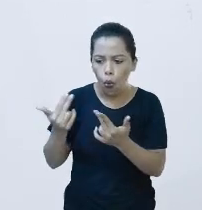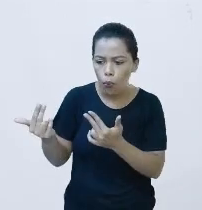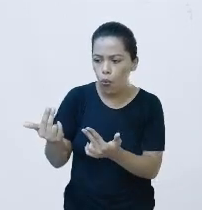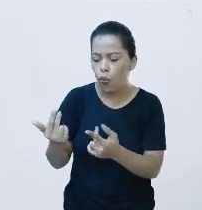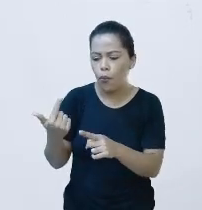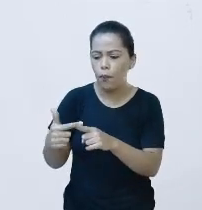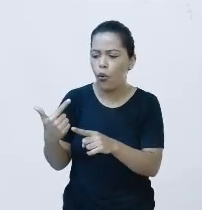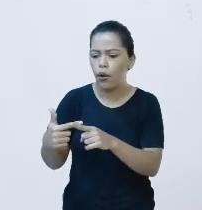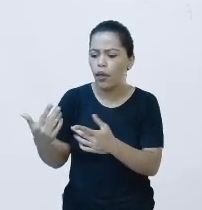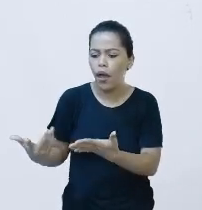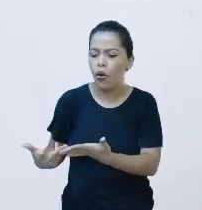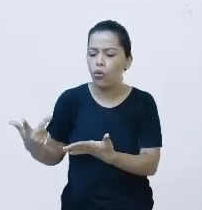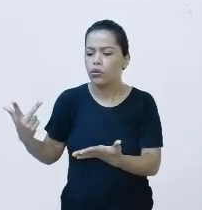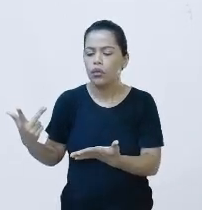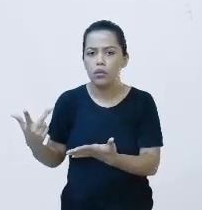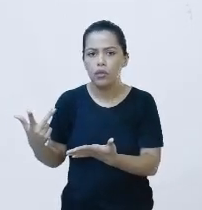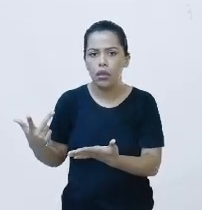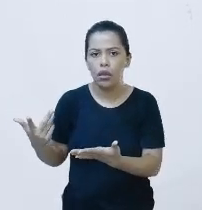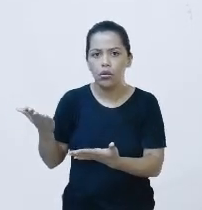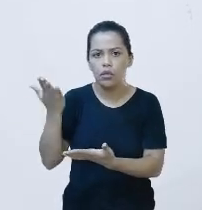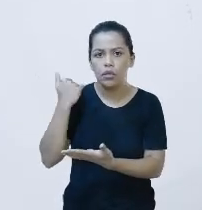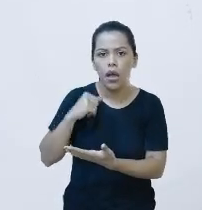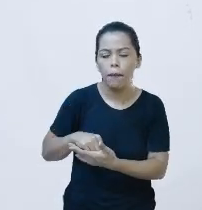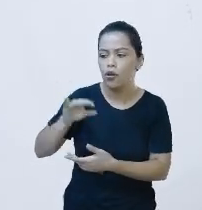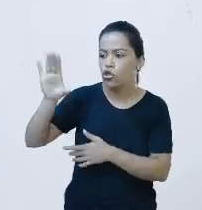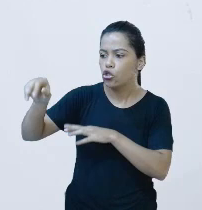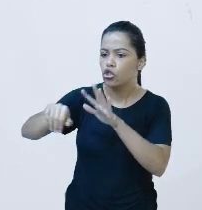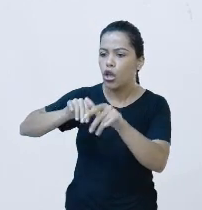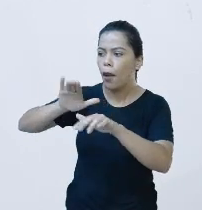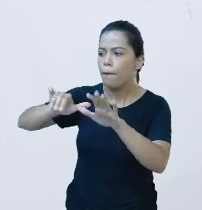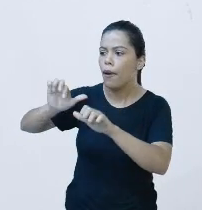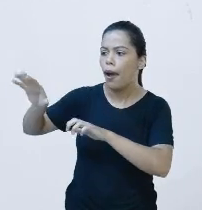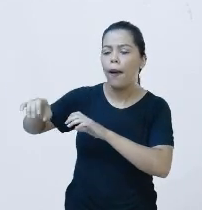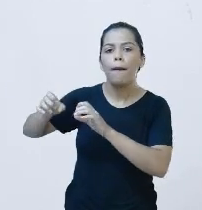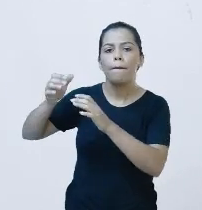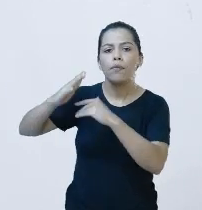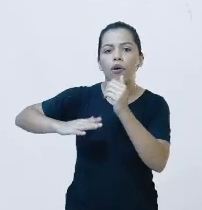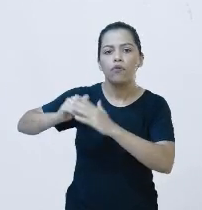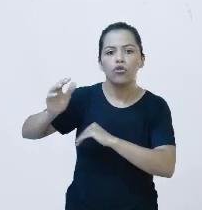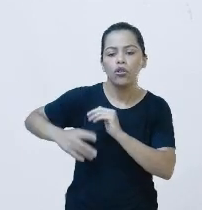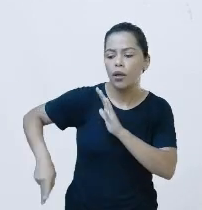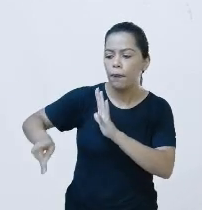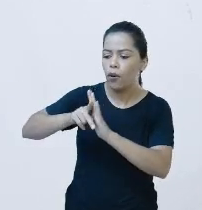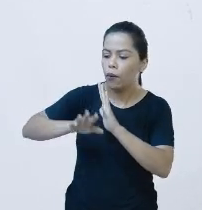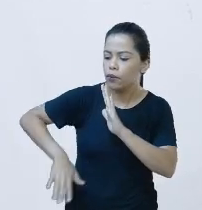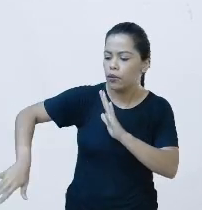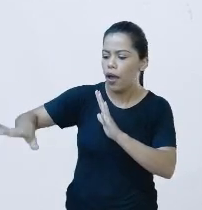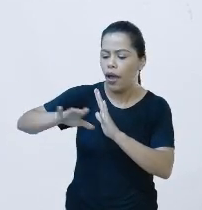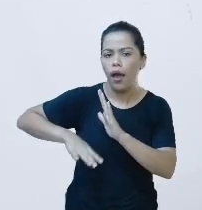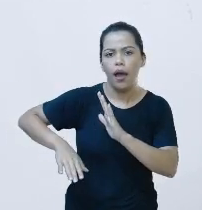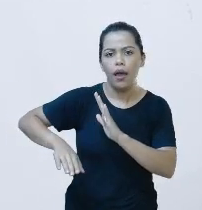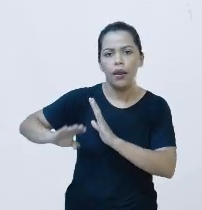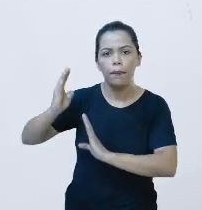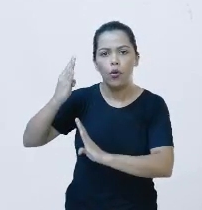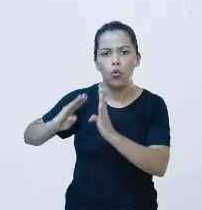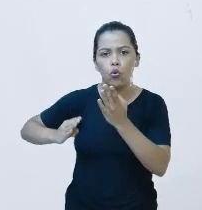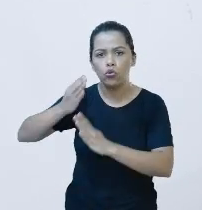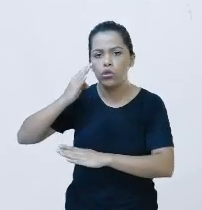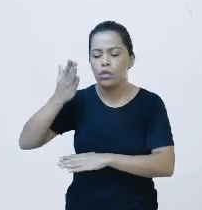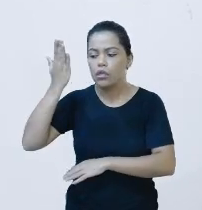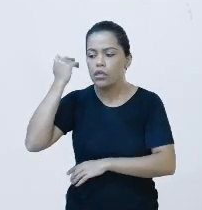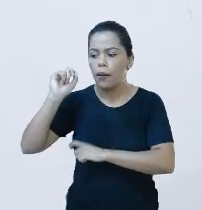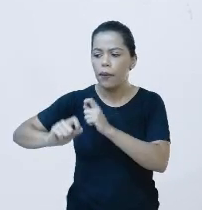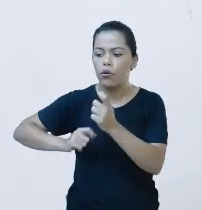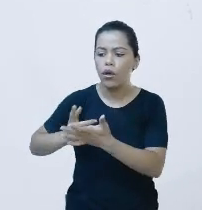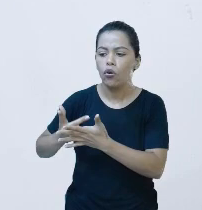que causa, pesquisar com biólogos, com pessoas que entendem disso aí, saber qual é o agravo